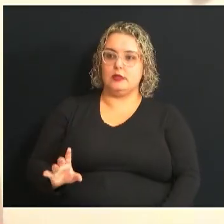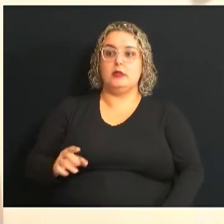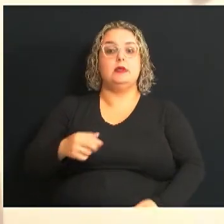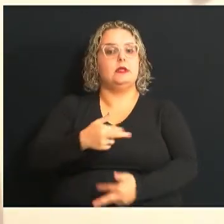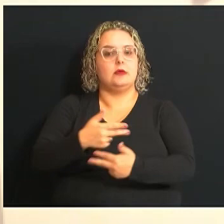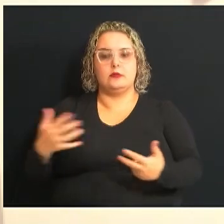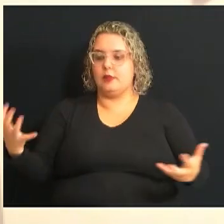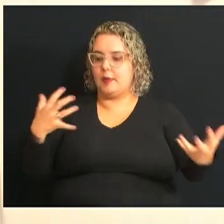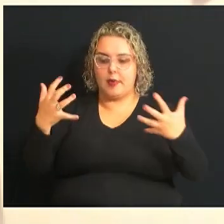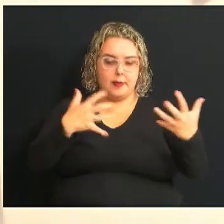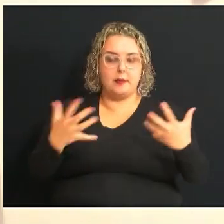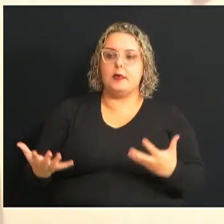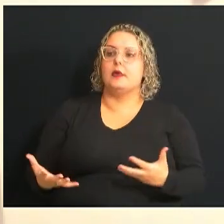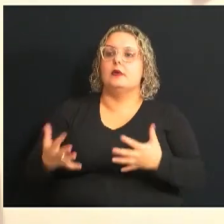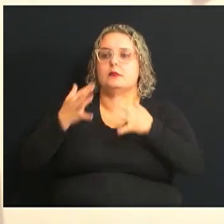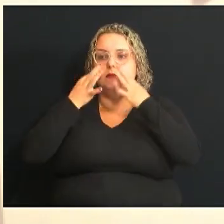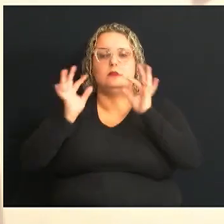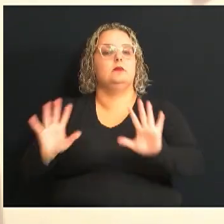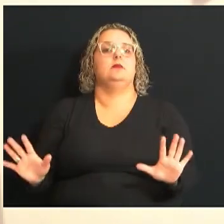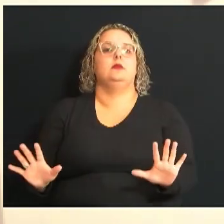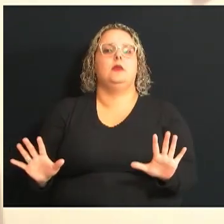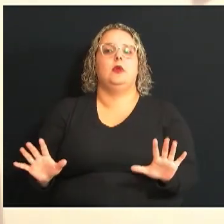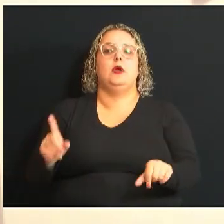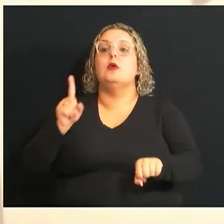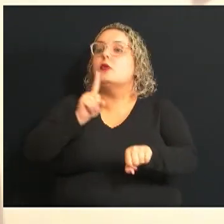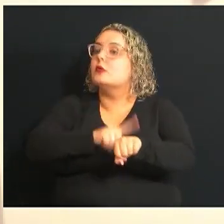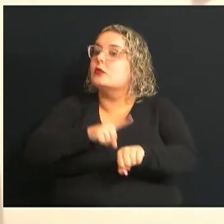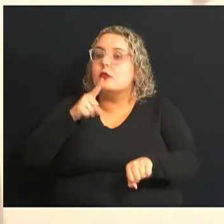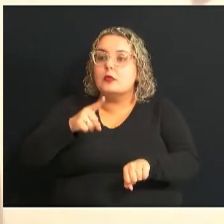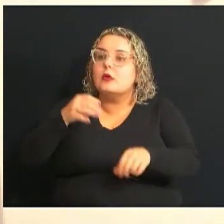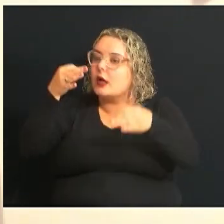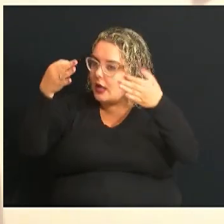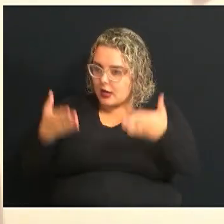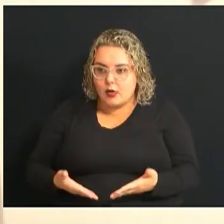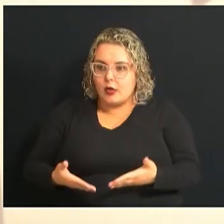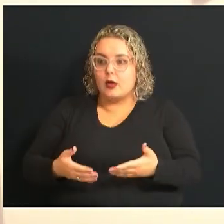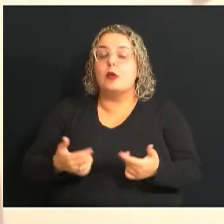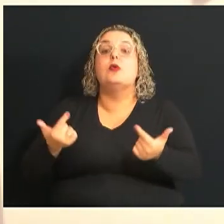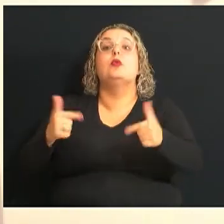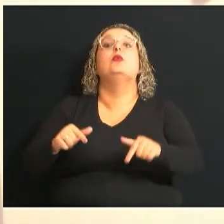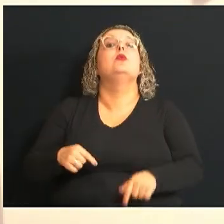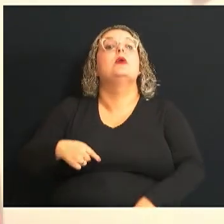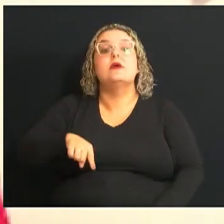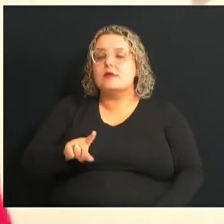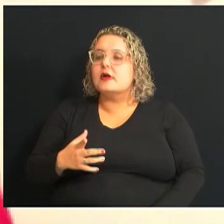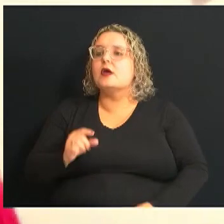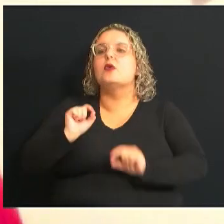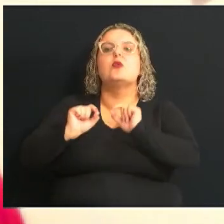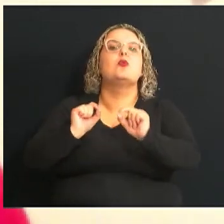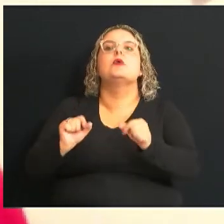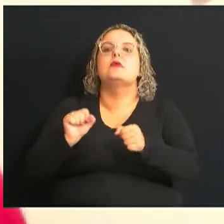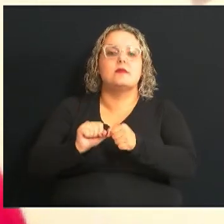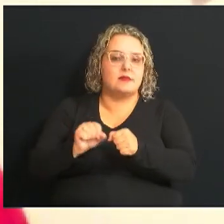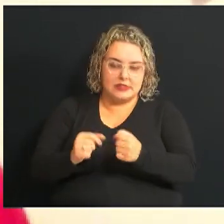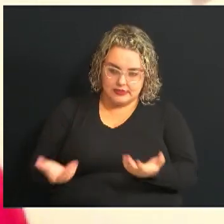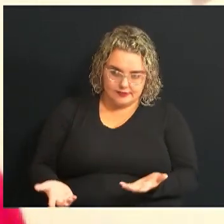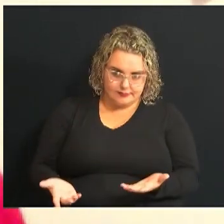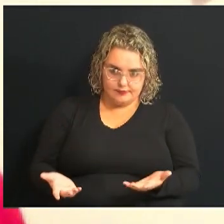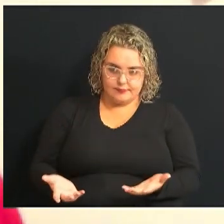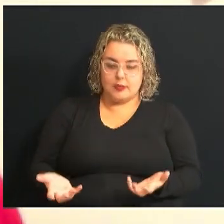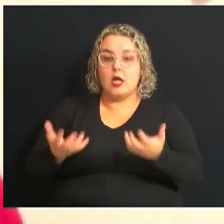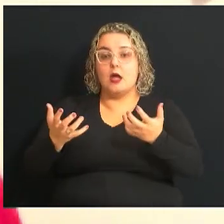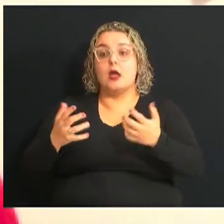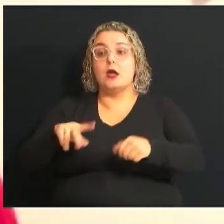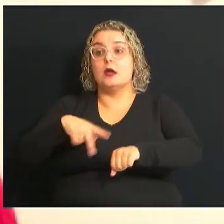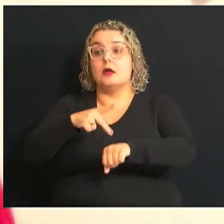pedindo a nossa atenção, mas a gente falou, não, o time, a hora é agora, para onde a gente vai, né, o que a gente vai fazer? A gente queria ir para um país